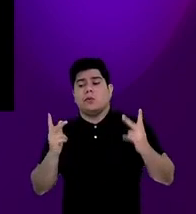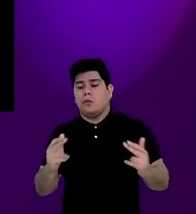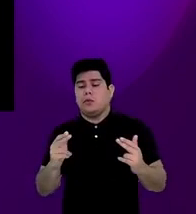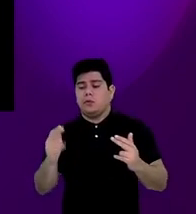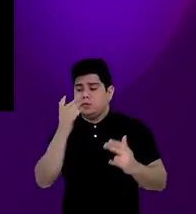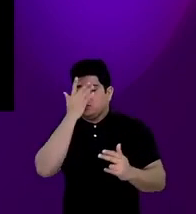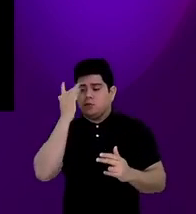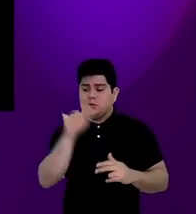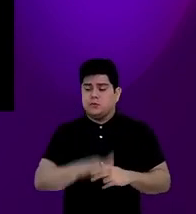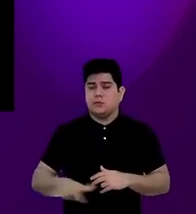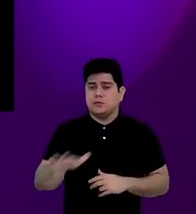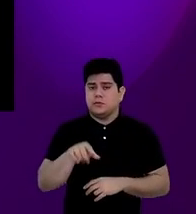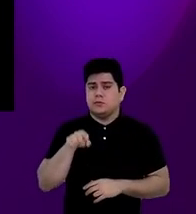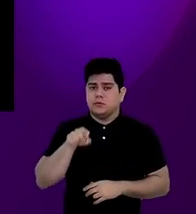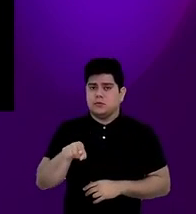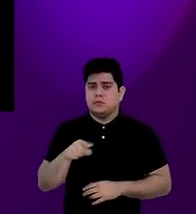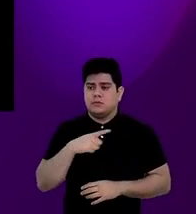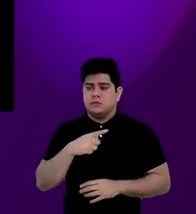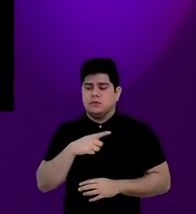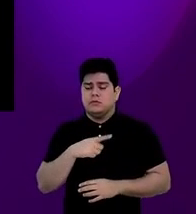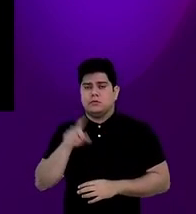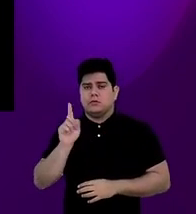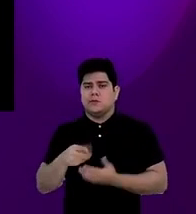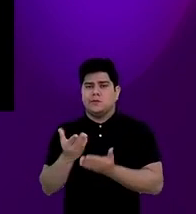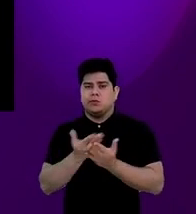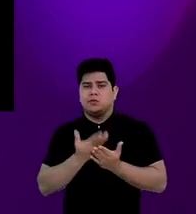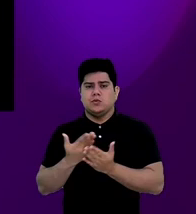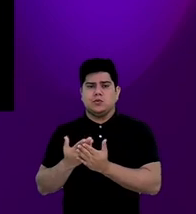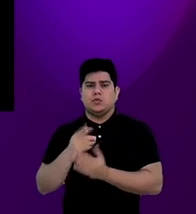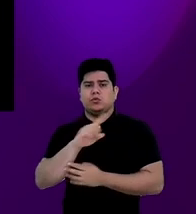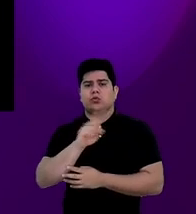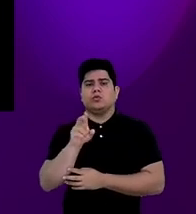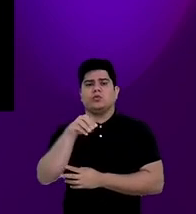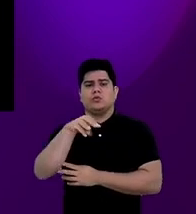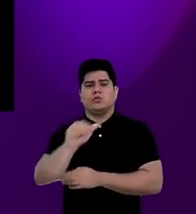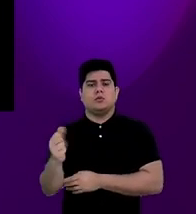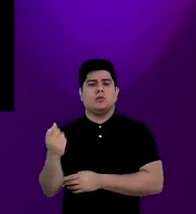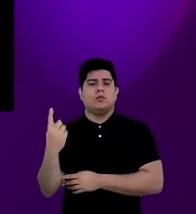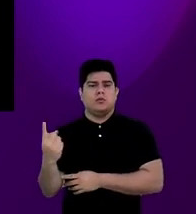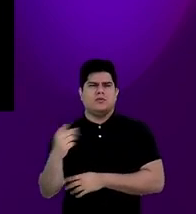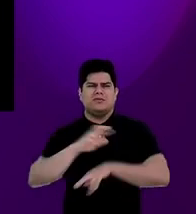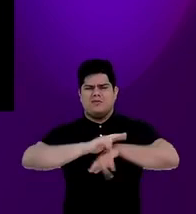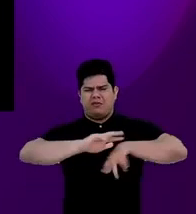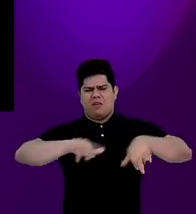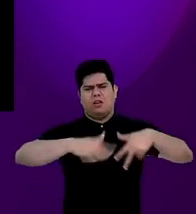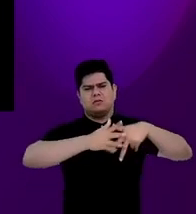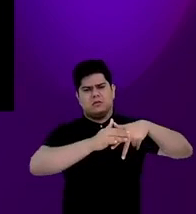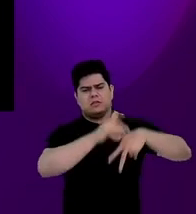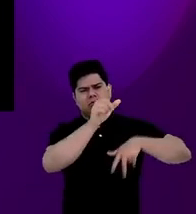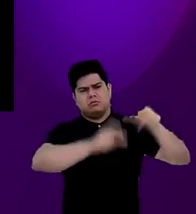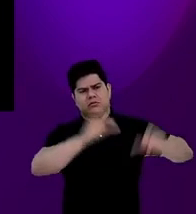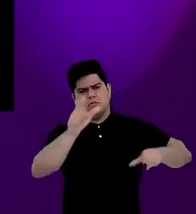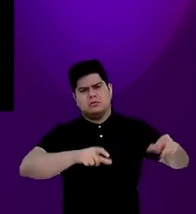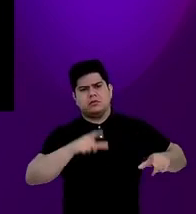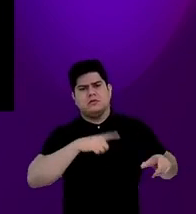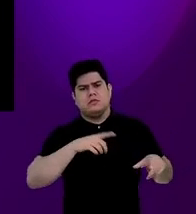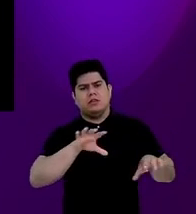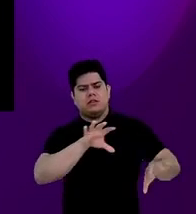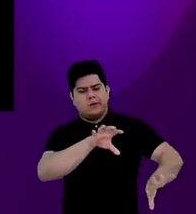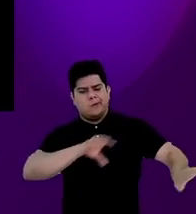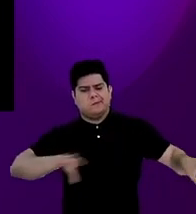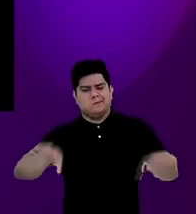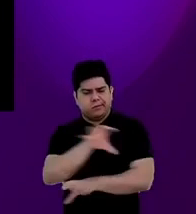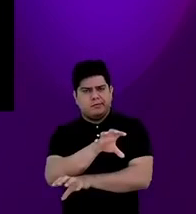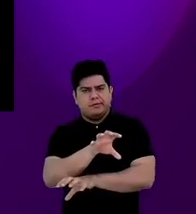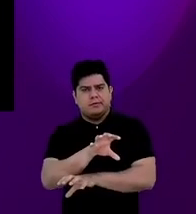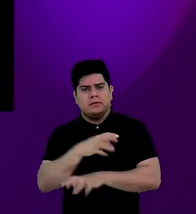população que foi abordada aí no estudo ZUMA 1, com vários pacientes recidivados após o transplante autólogo. E que a gente